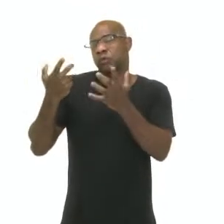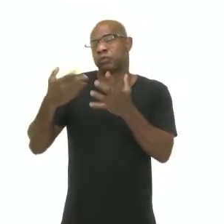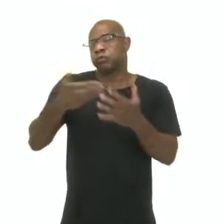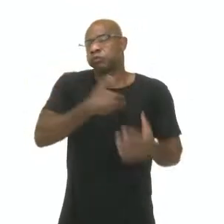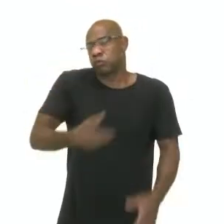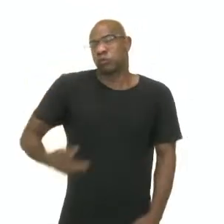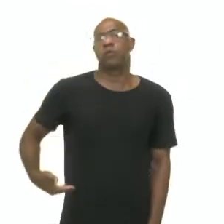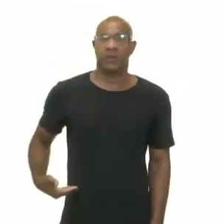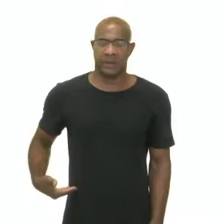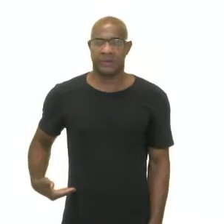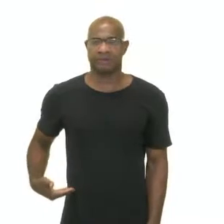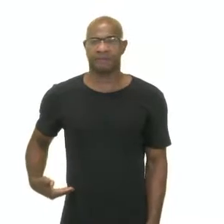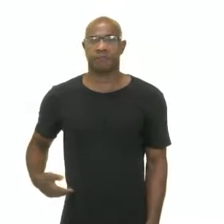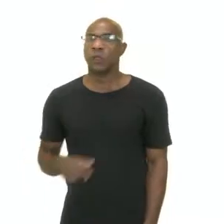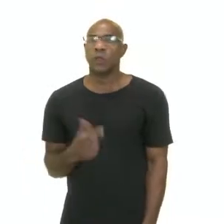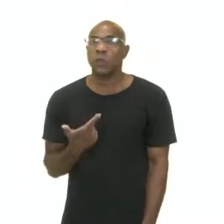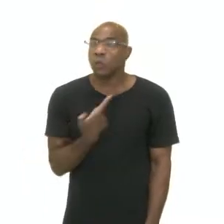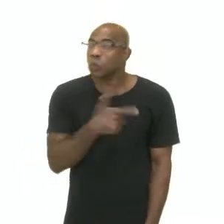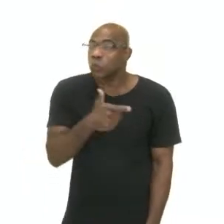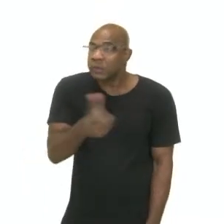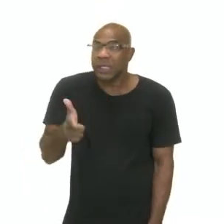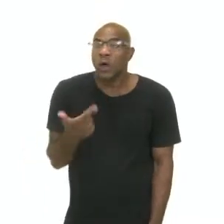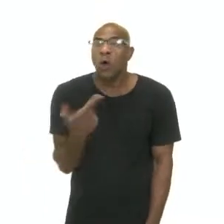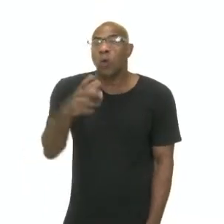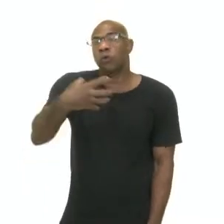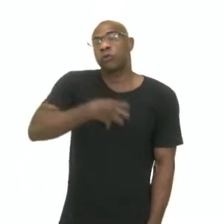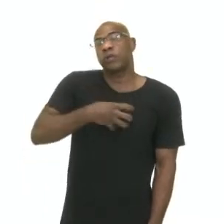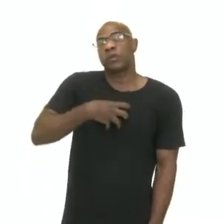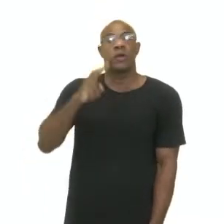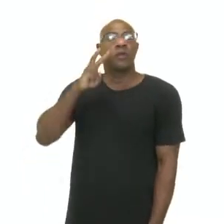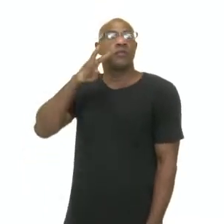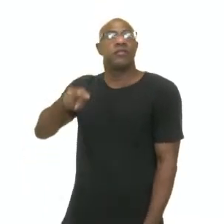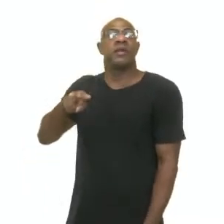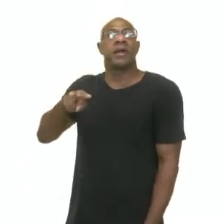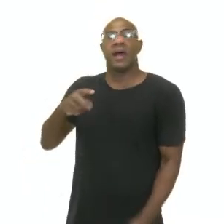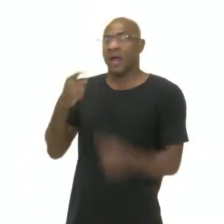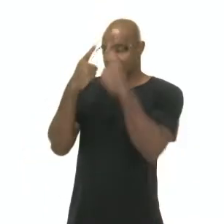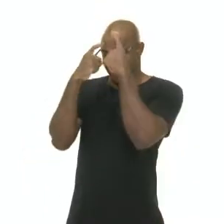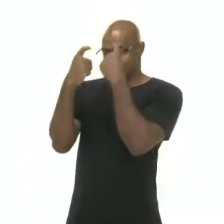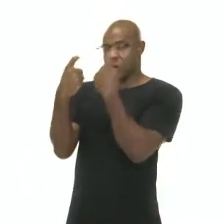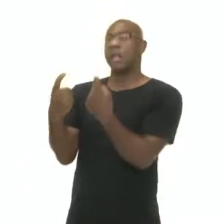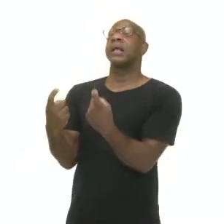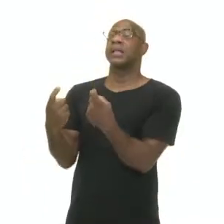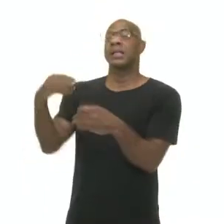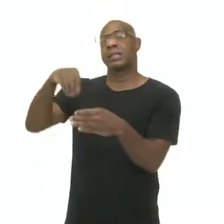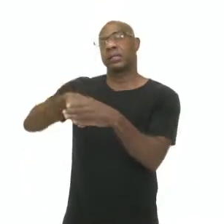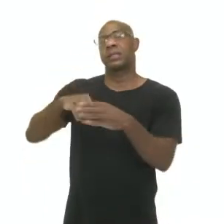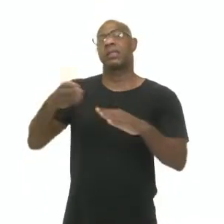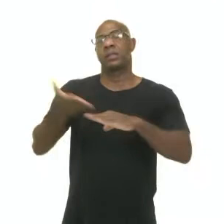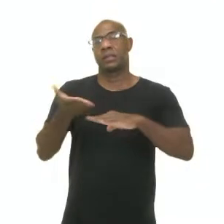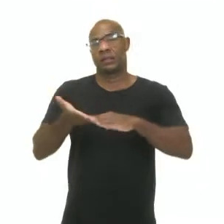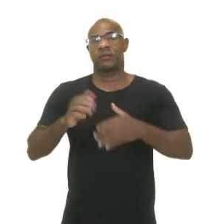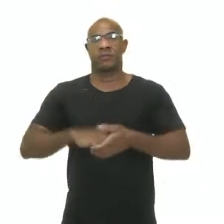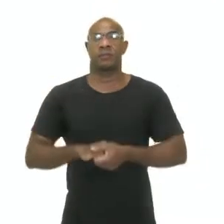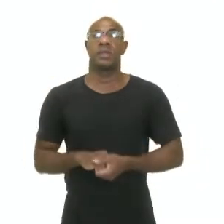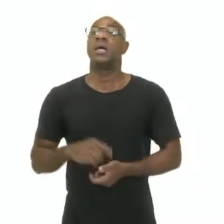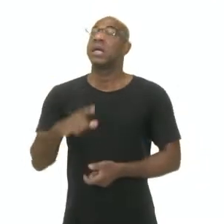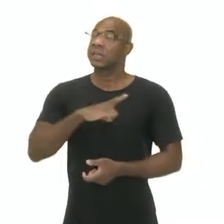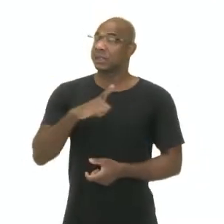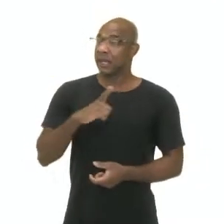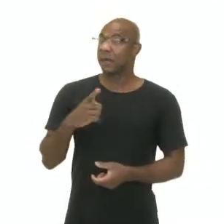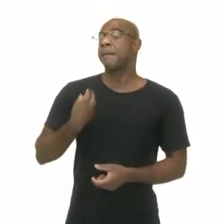o nosso cotidiano. Violências são múltiplas e estão presentes nas nossas relações